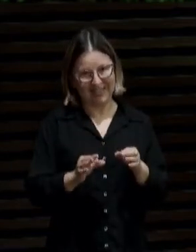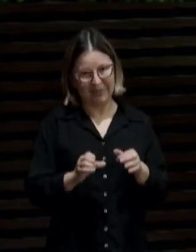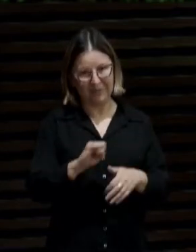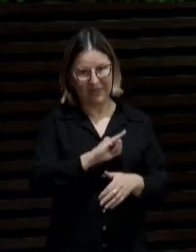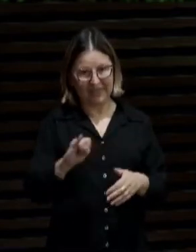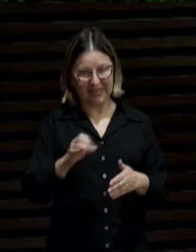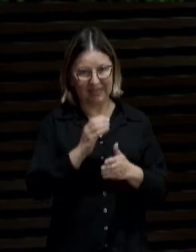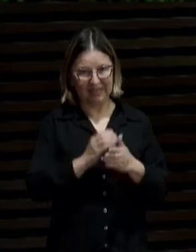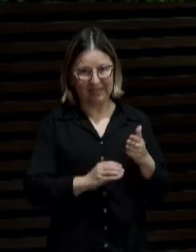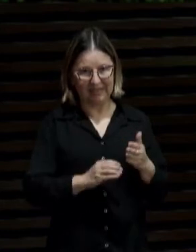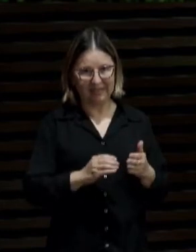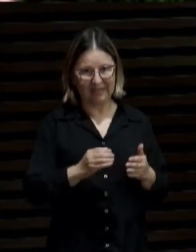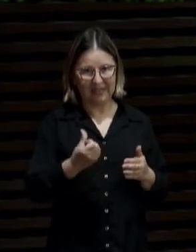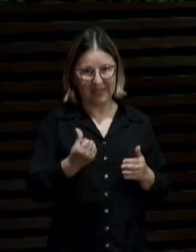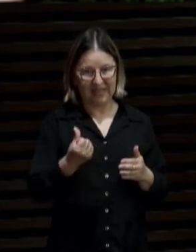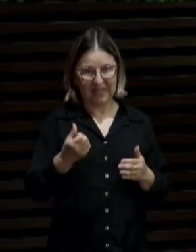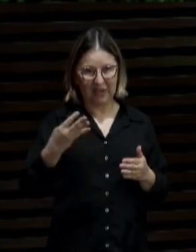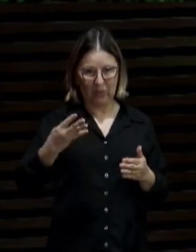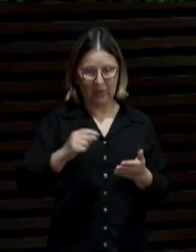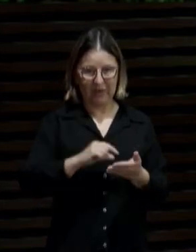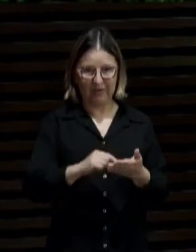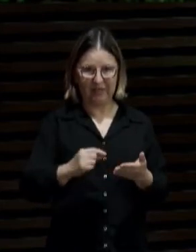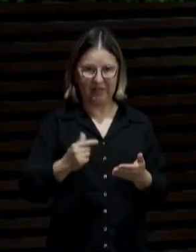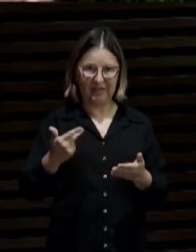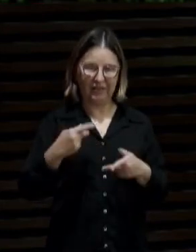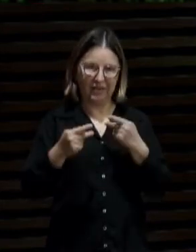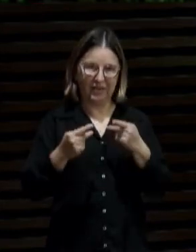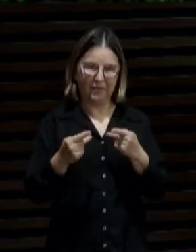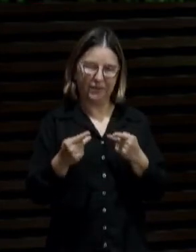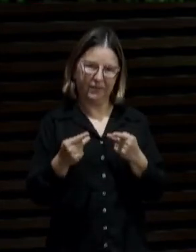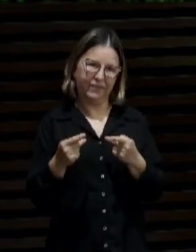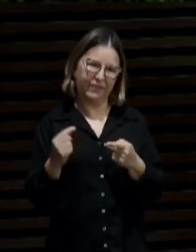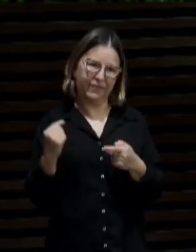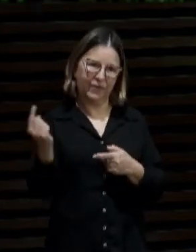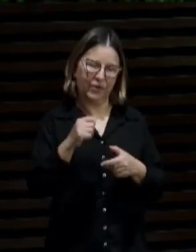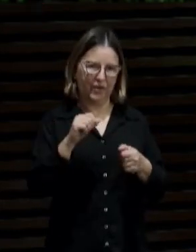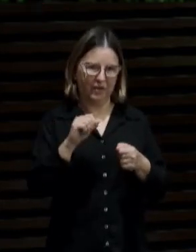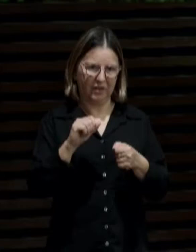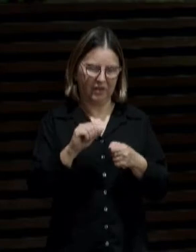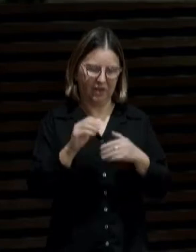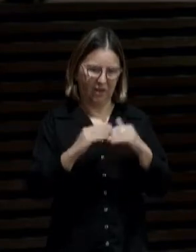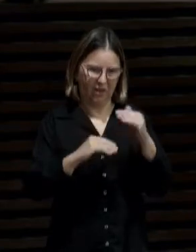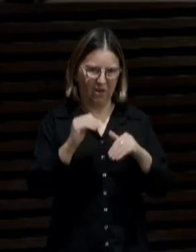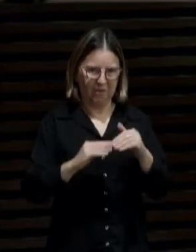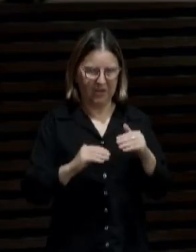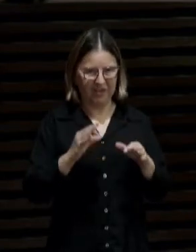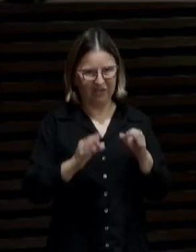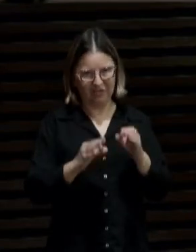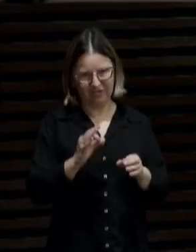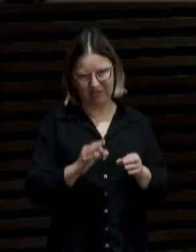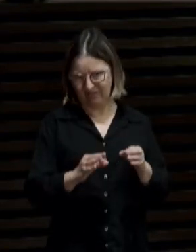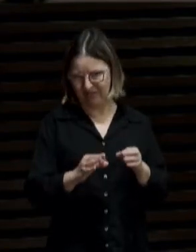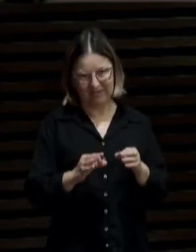que os nossos atos de justiça, o que a gente faz de bom, é podre perante Deus. Não serve